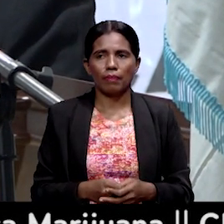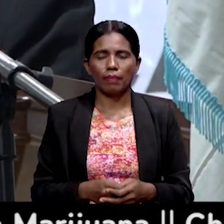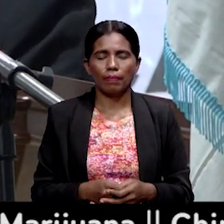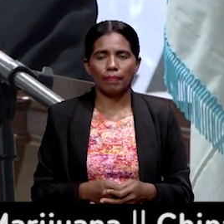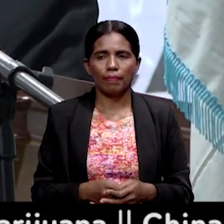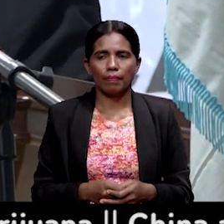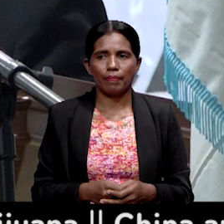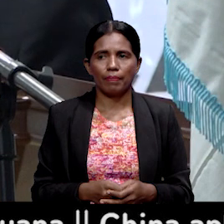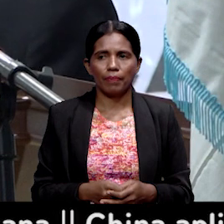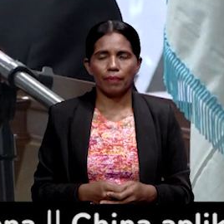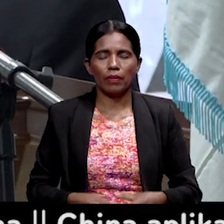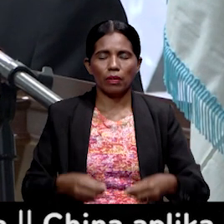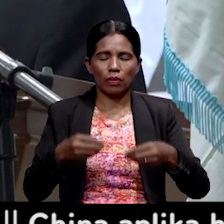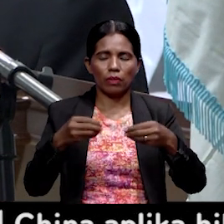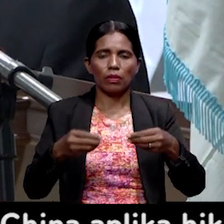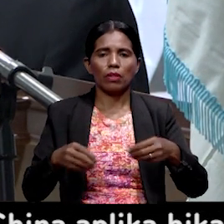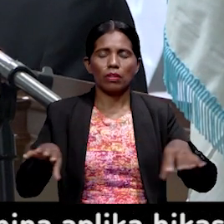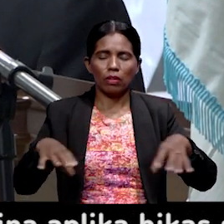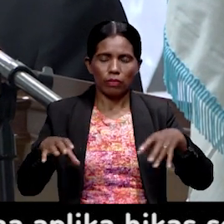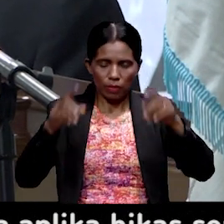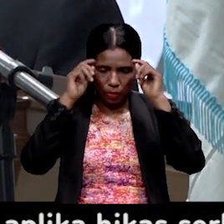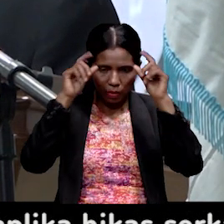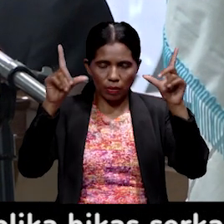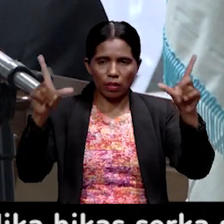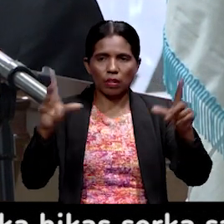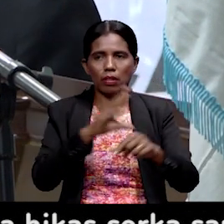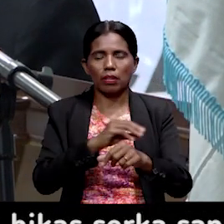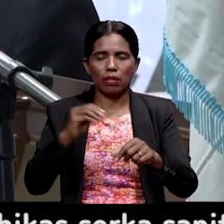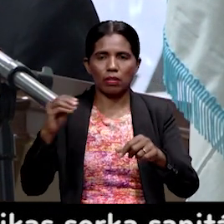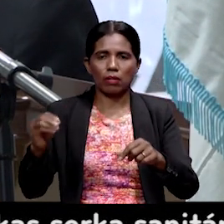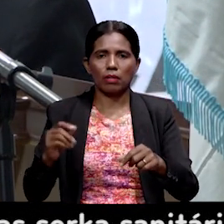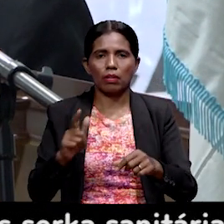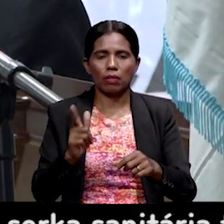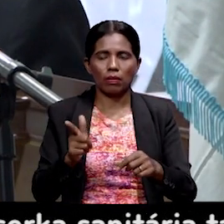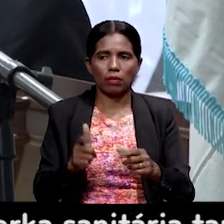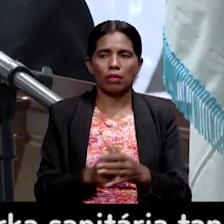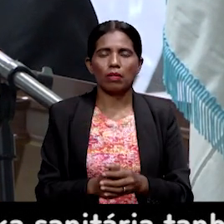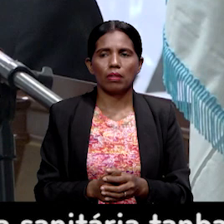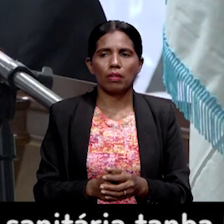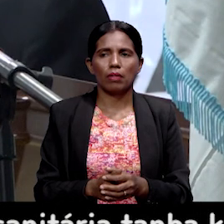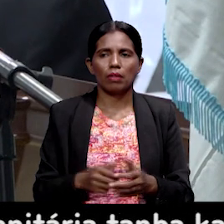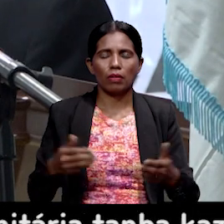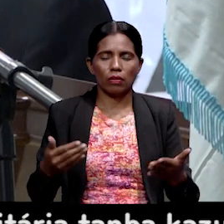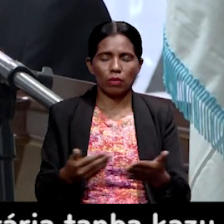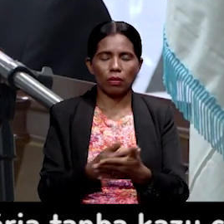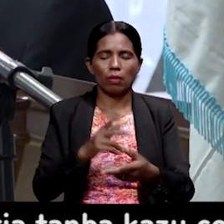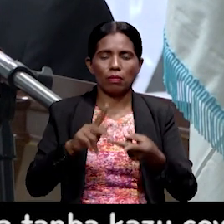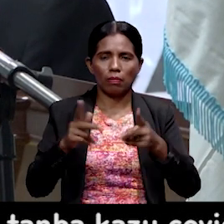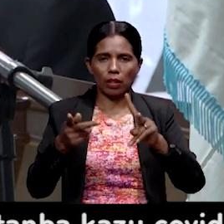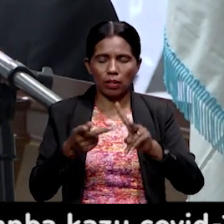empreendedorismo capaz de posicionar Timor-Leste no século XXI, na conquista de novos parceiros e